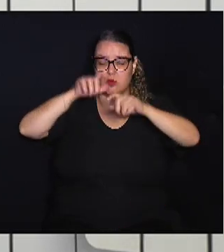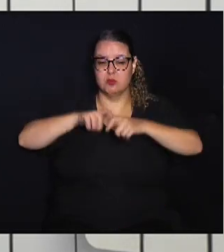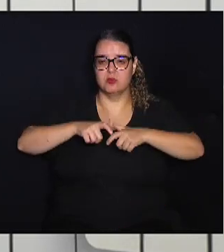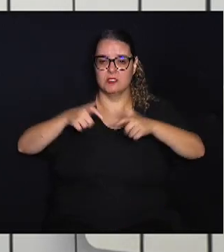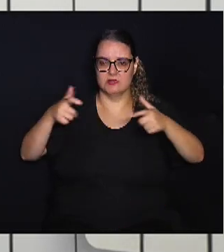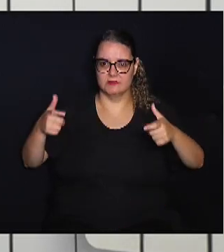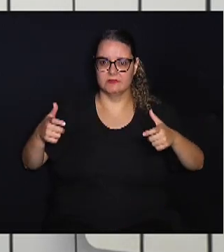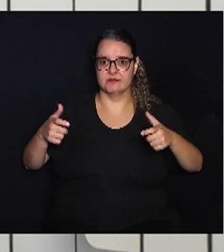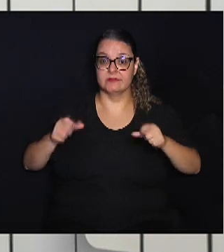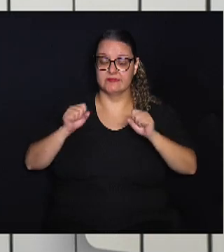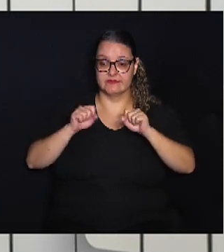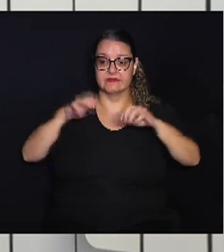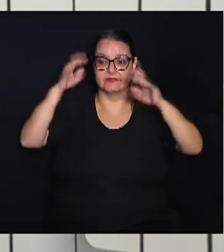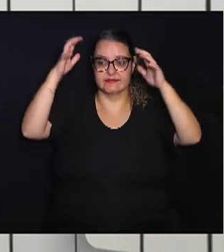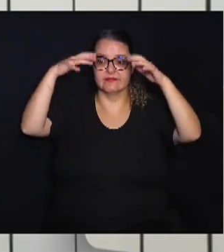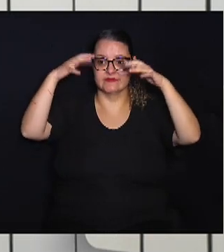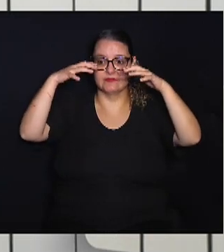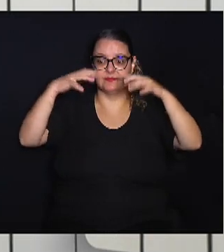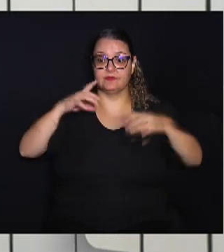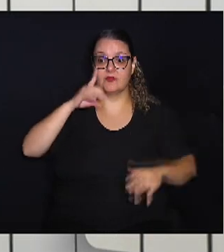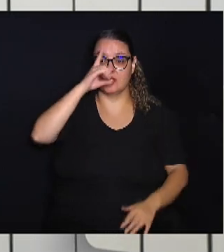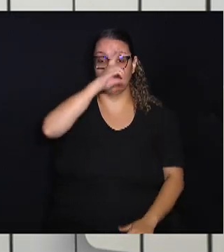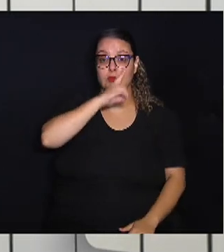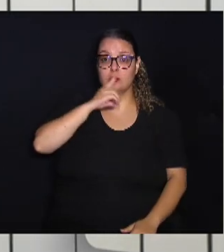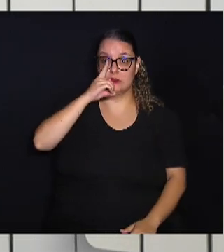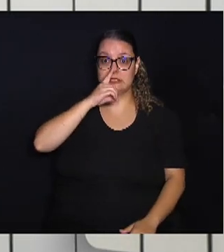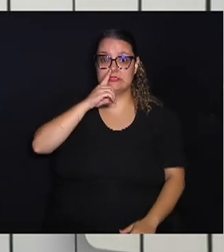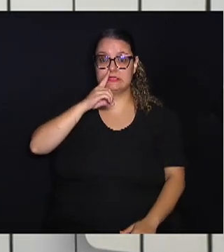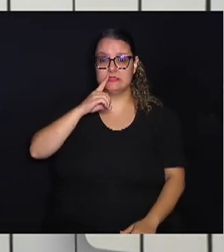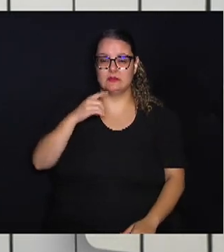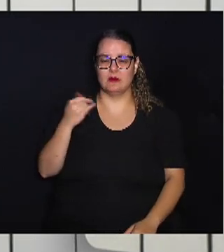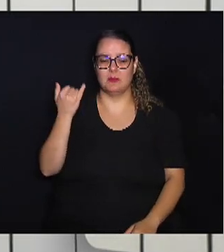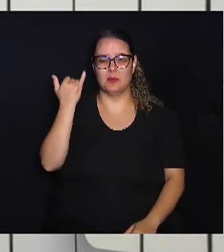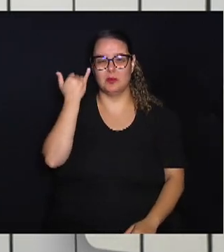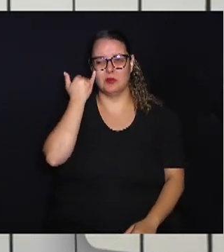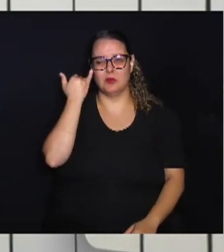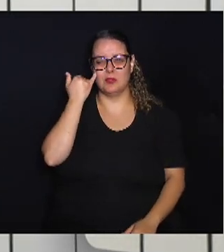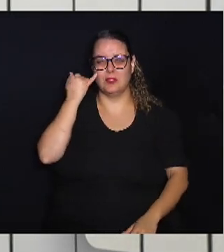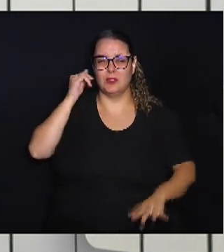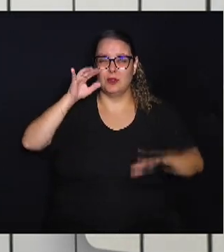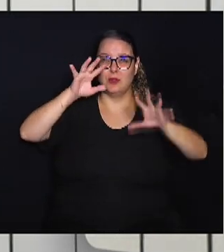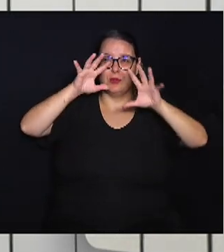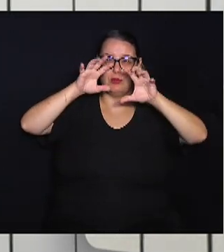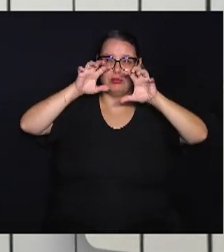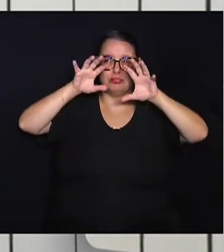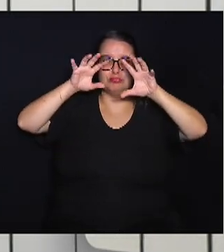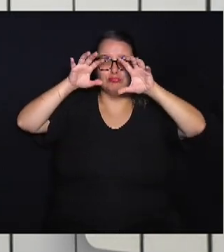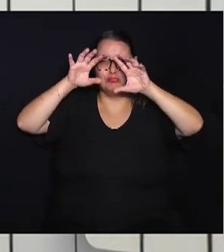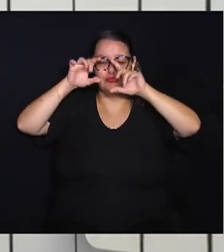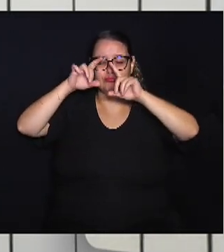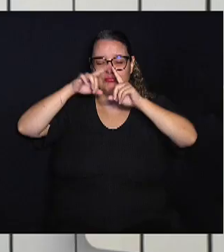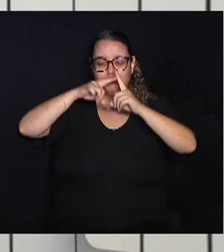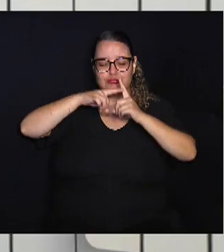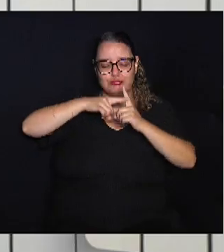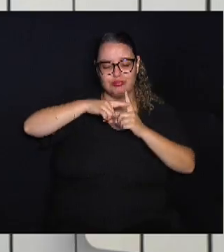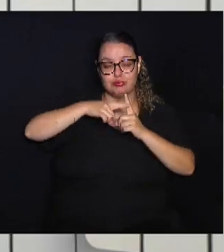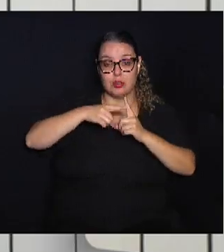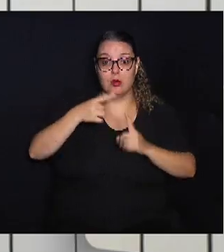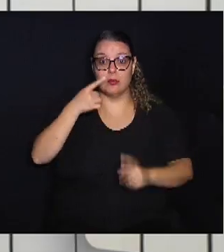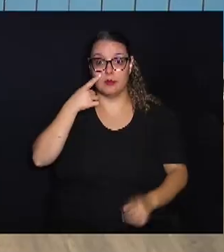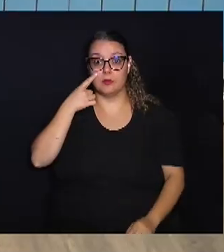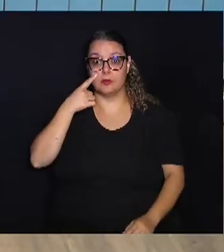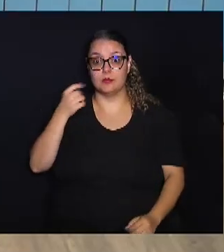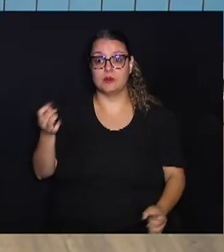intensifica e deve chover. O domingo deve ser aquele da preguiça, viu? Tempo fechado, temperatura amena. Vamos às